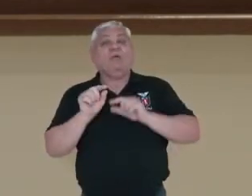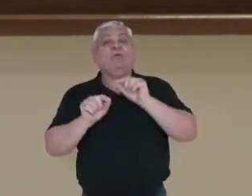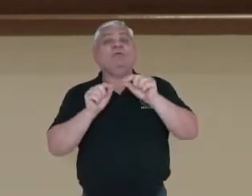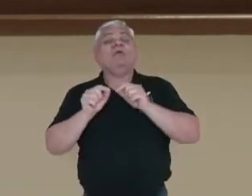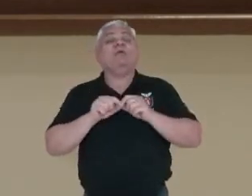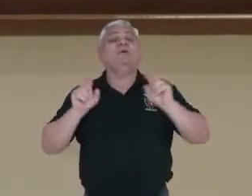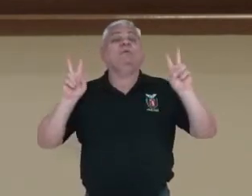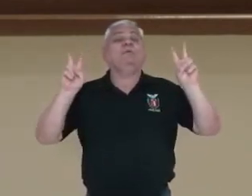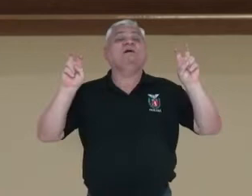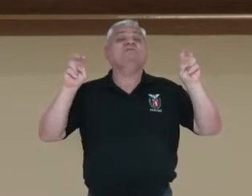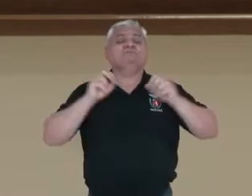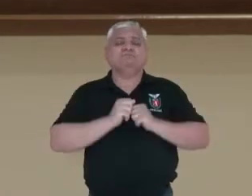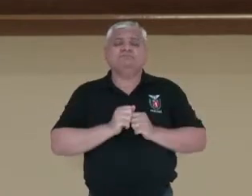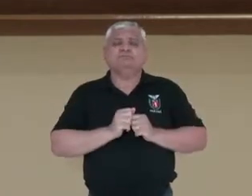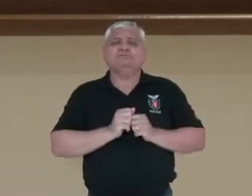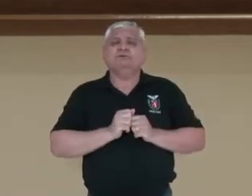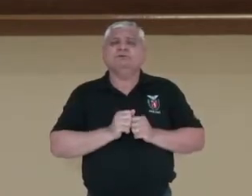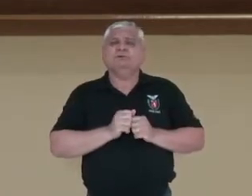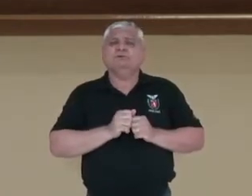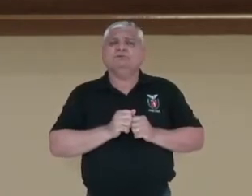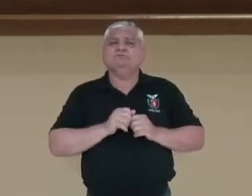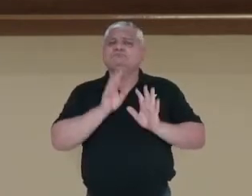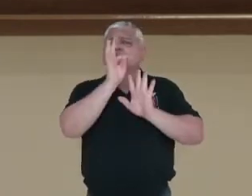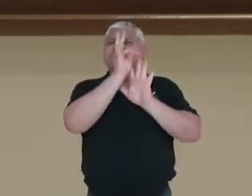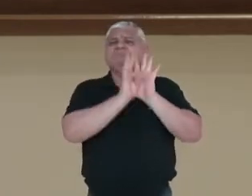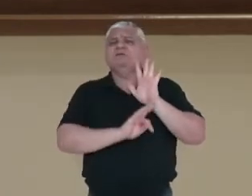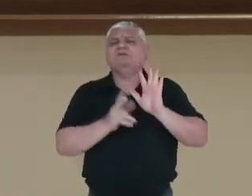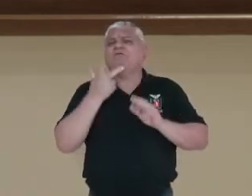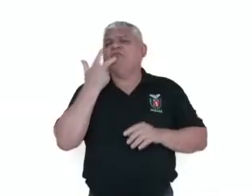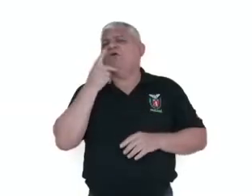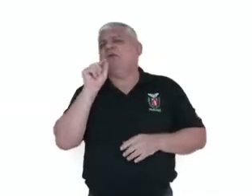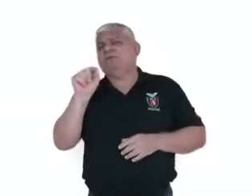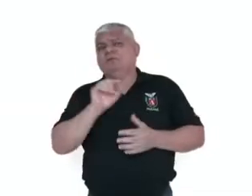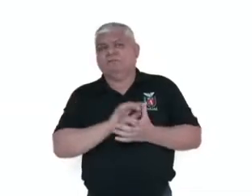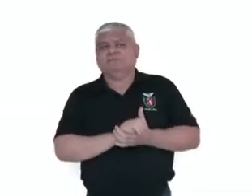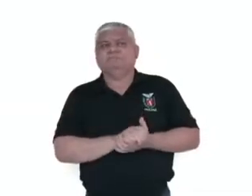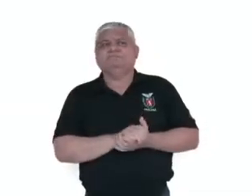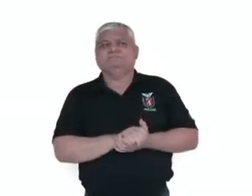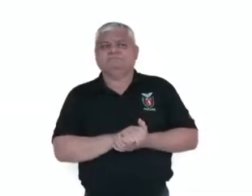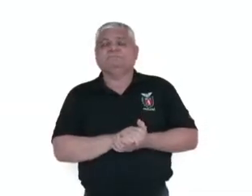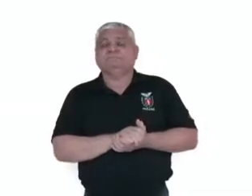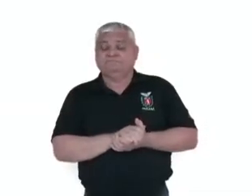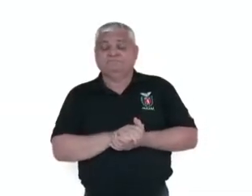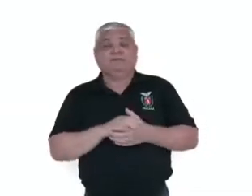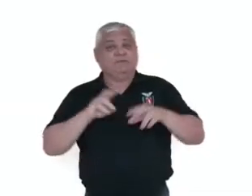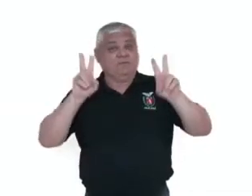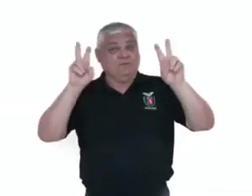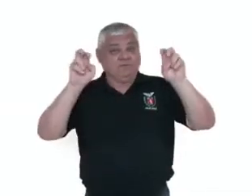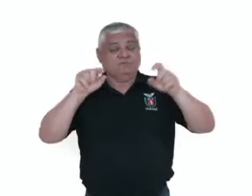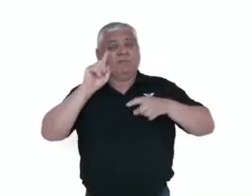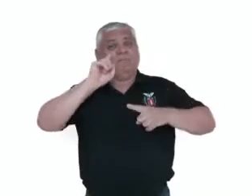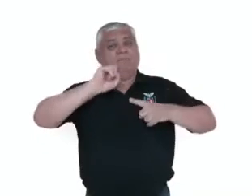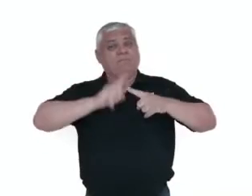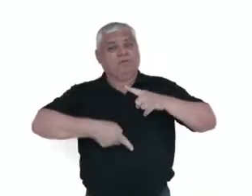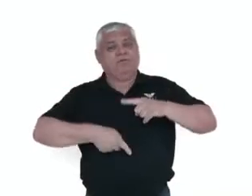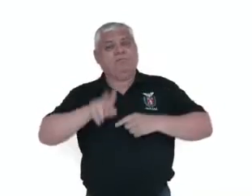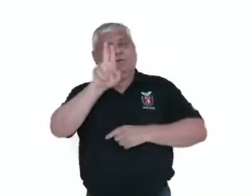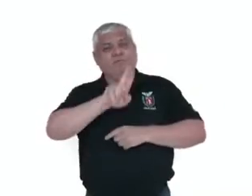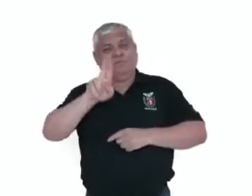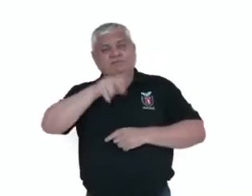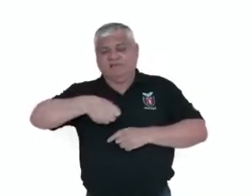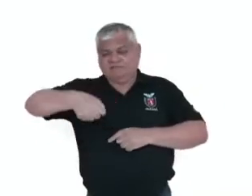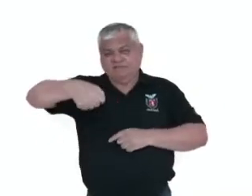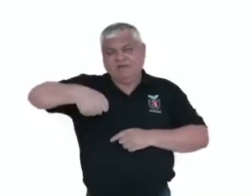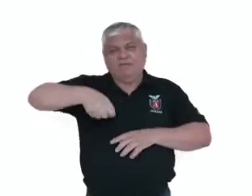o assunto tratado no texto? Ali já está meio óbvio, né? Então, o assunto é a proibição do uso de